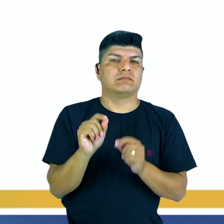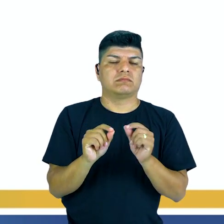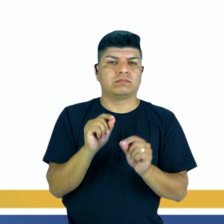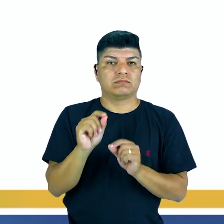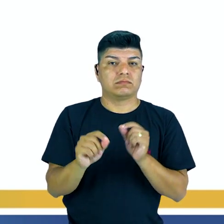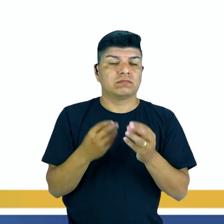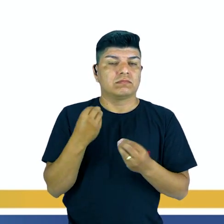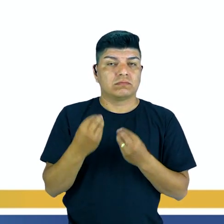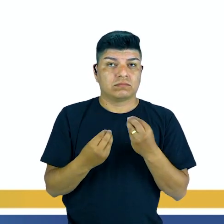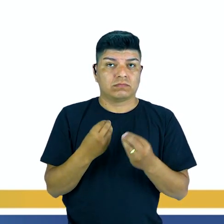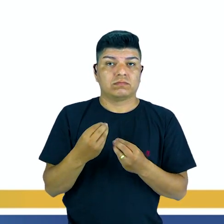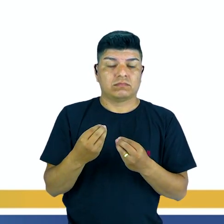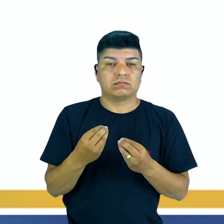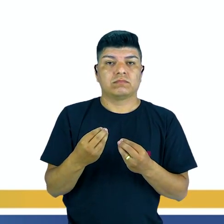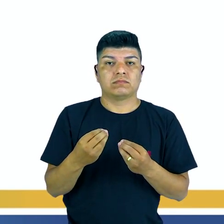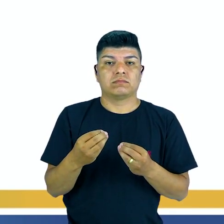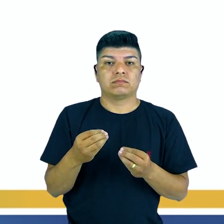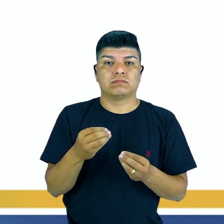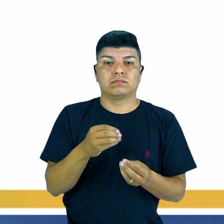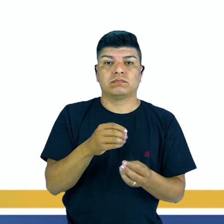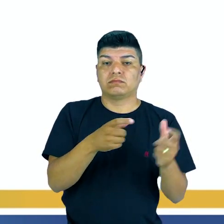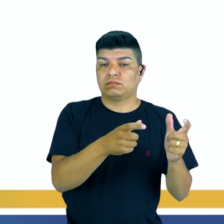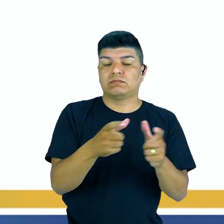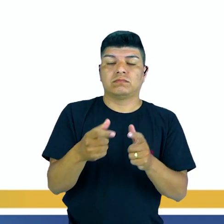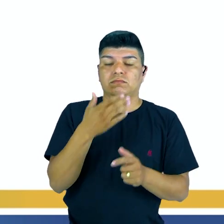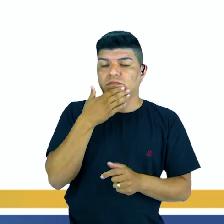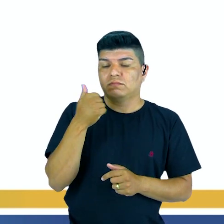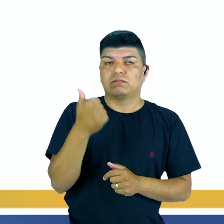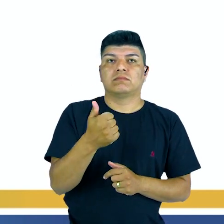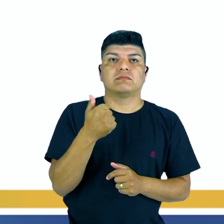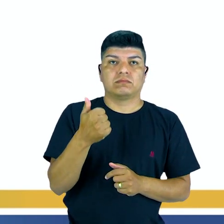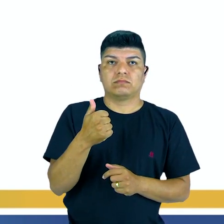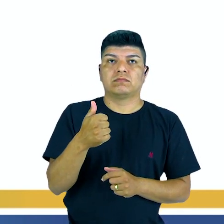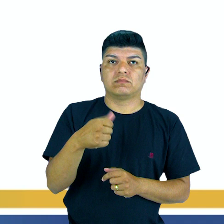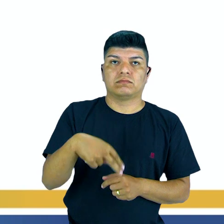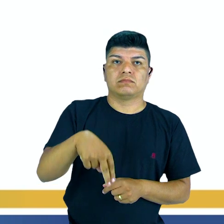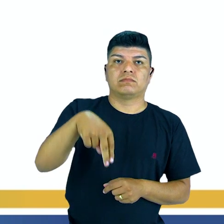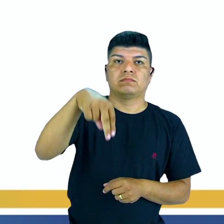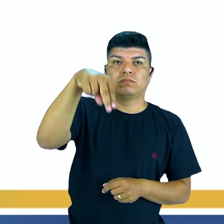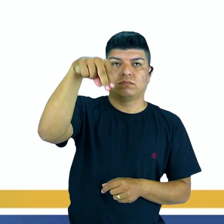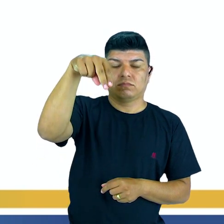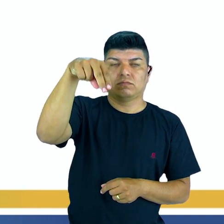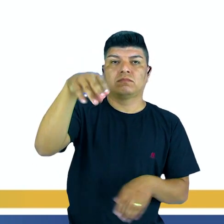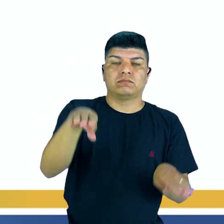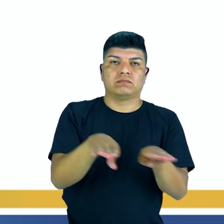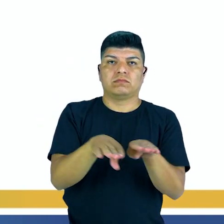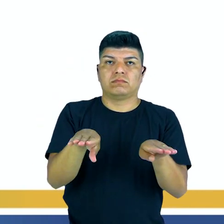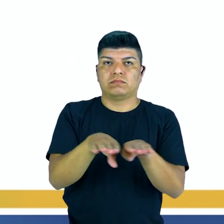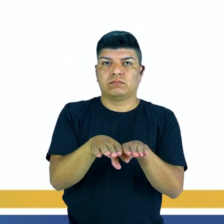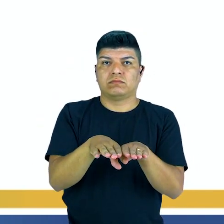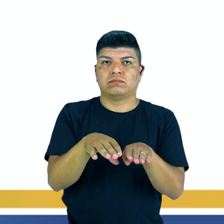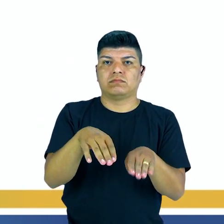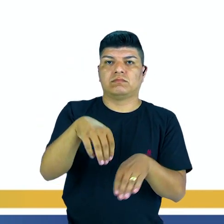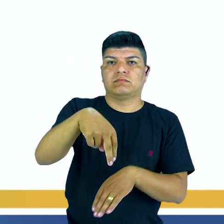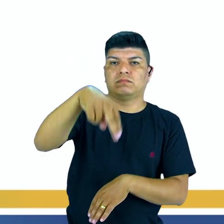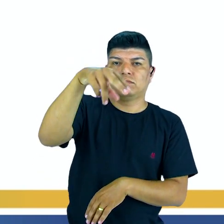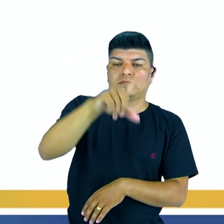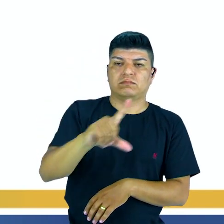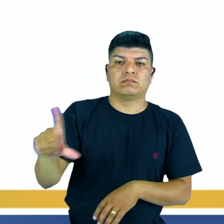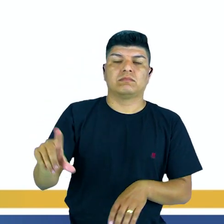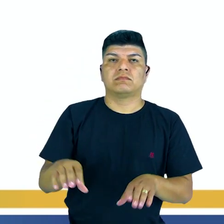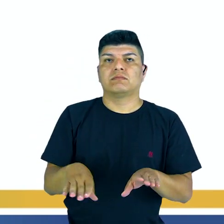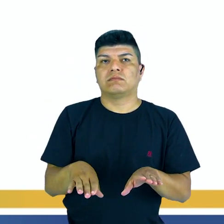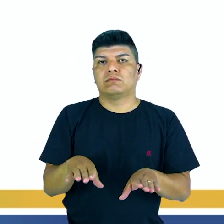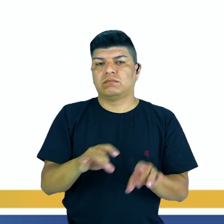mais precisa. Tá? Ainda tem uns subcolaterais que ficam entre o norte e o nordeste, entre o leste e o nordeste, quer dizer, te dão